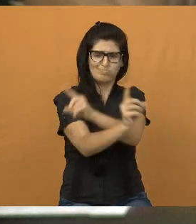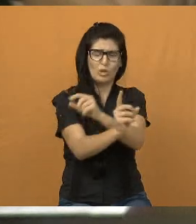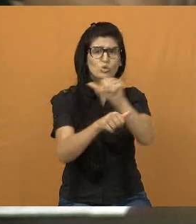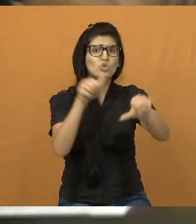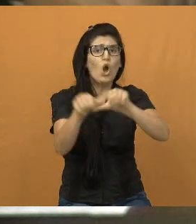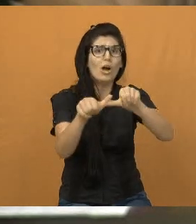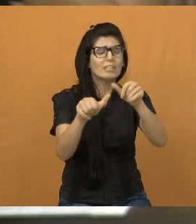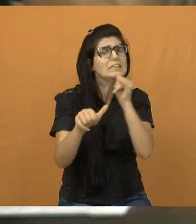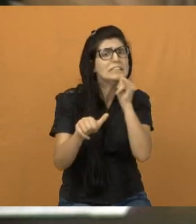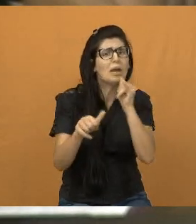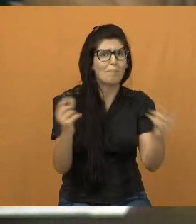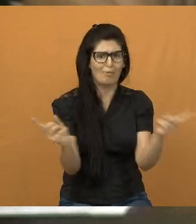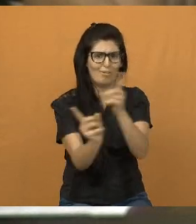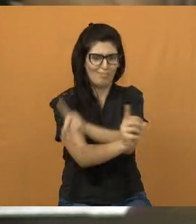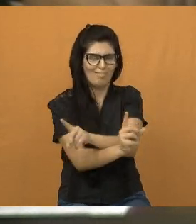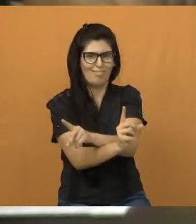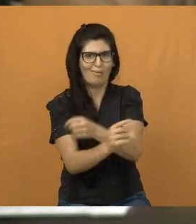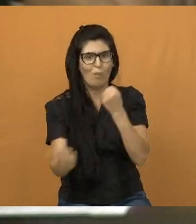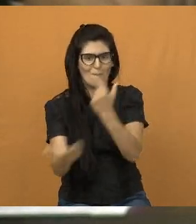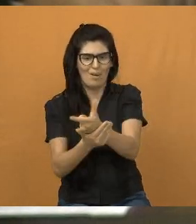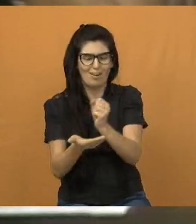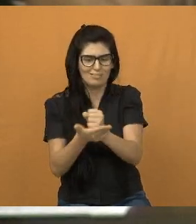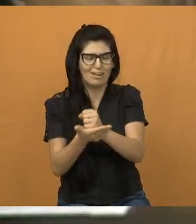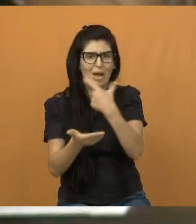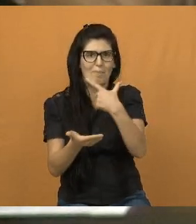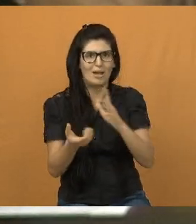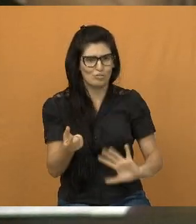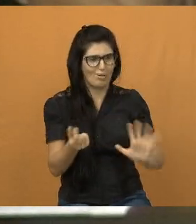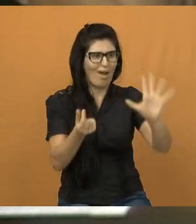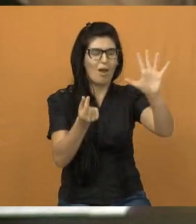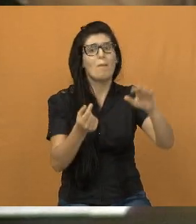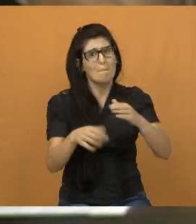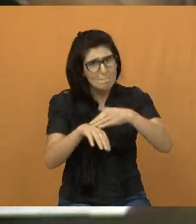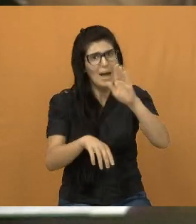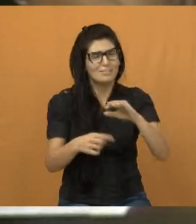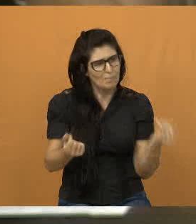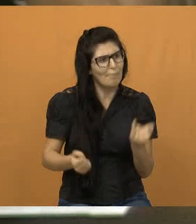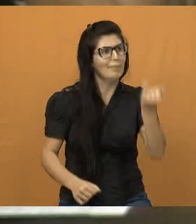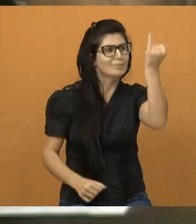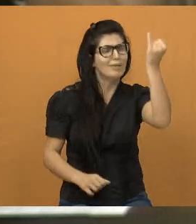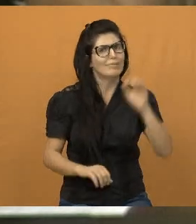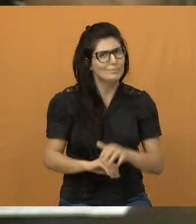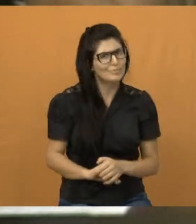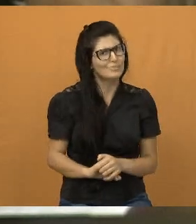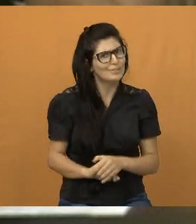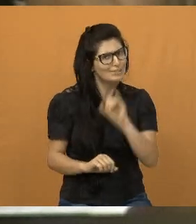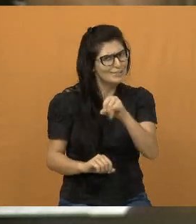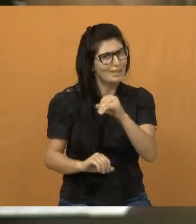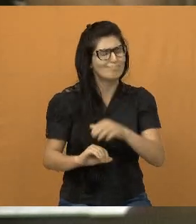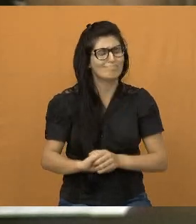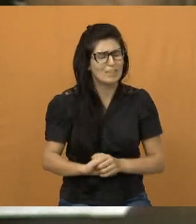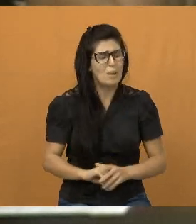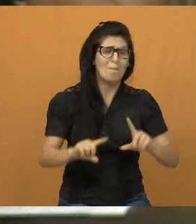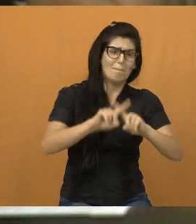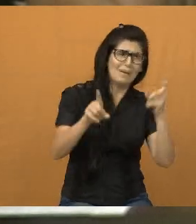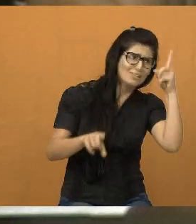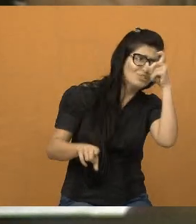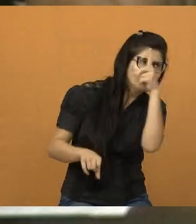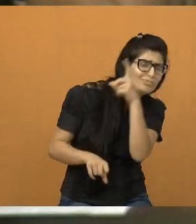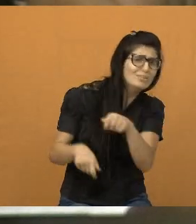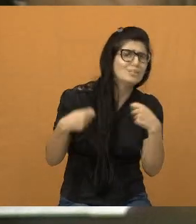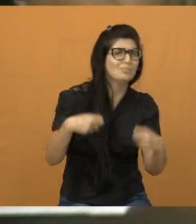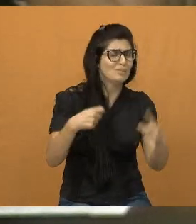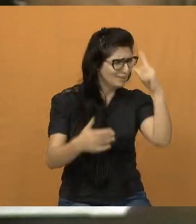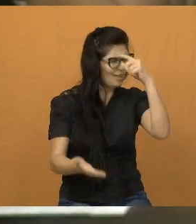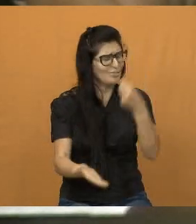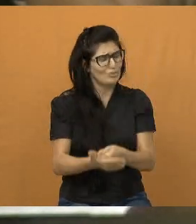pública se não tivesse essa demanda, né? Então, isso é uma coisa bastante difícil. Em relação aos próprios